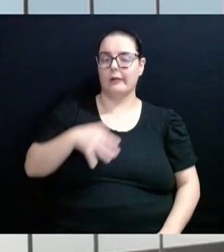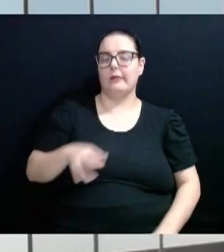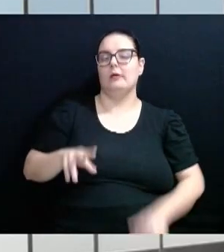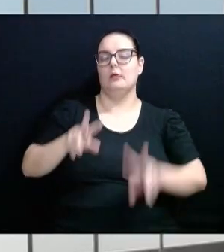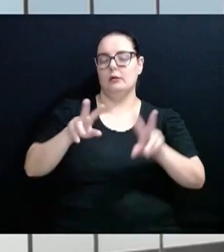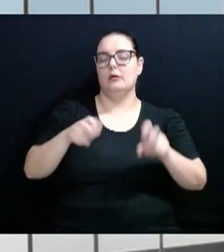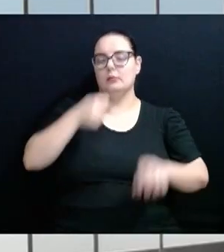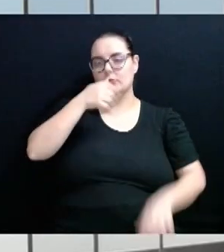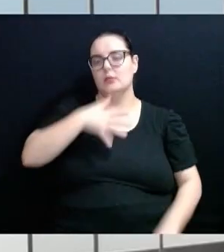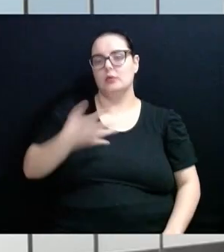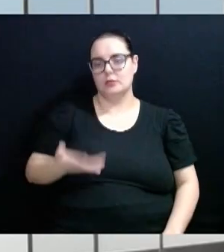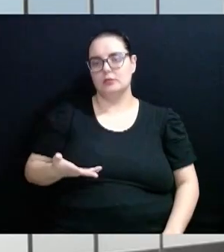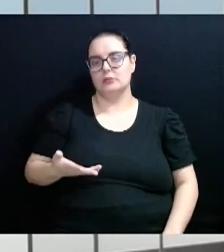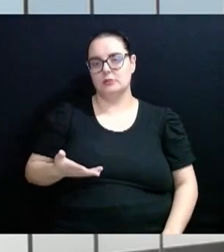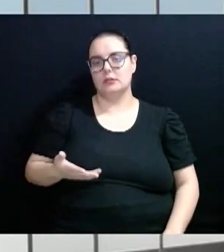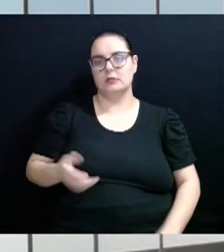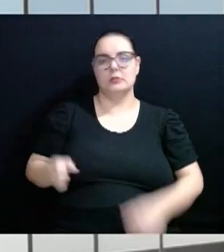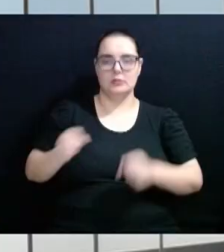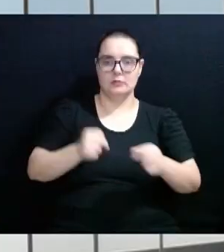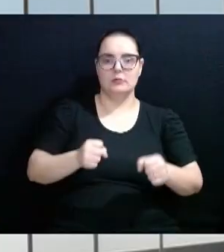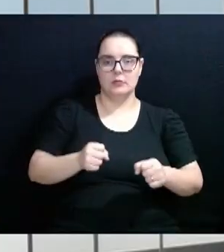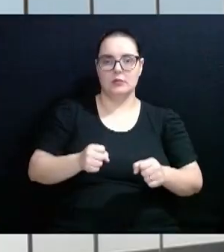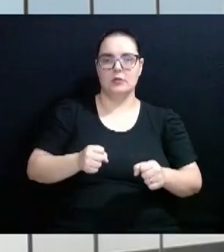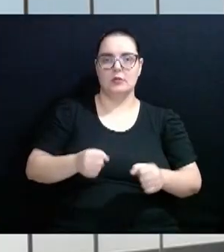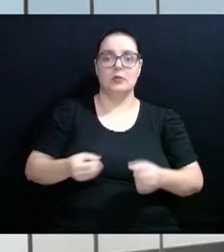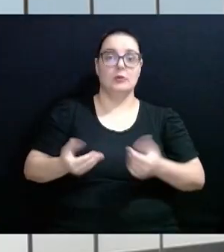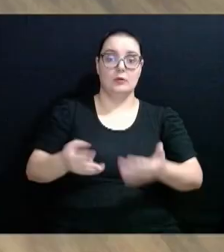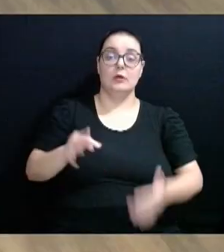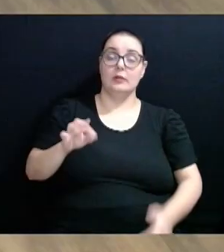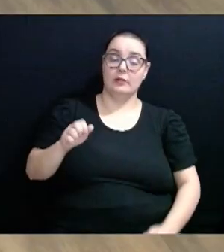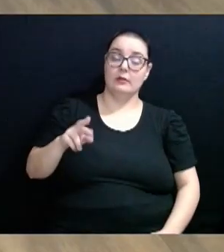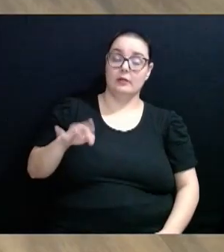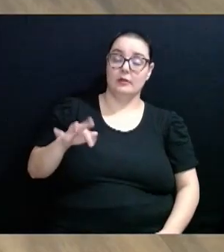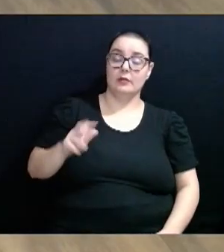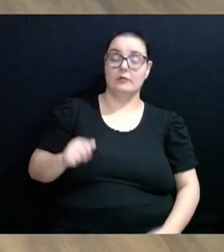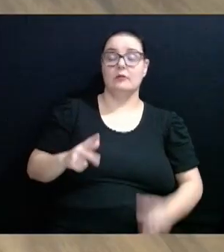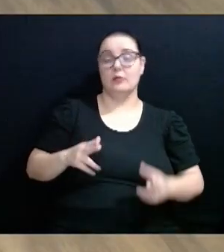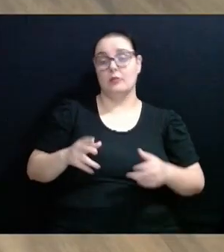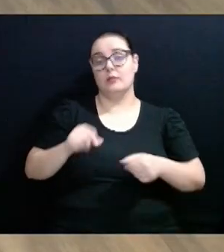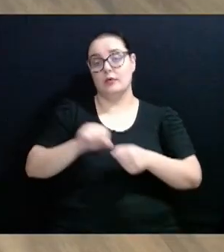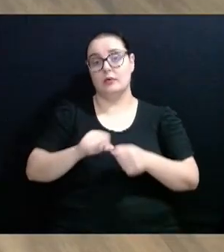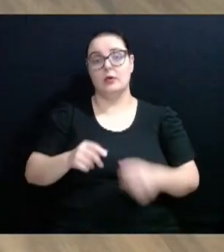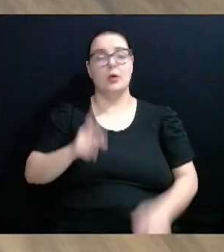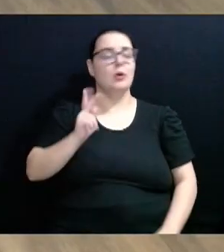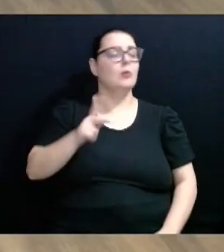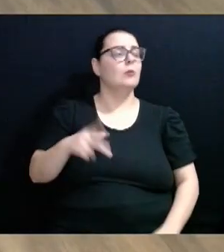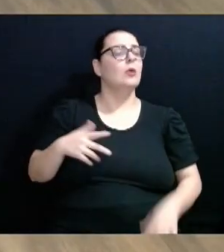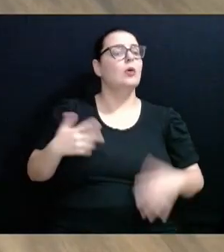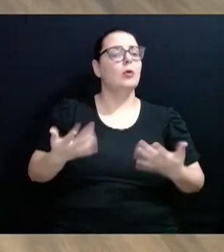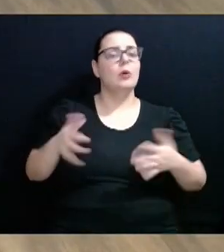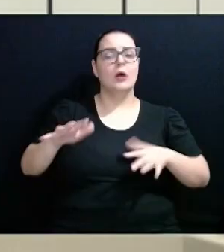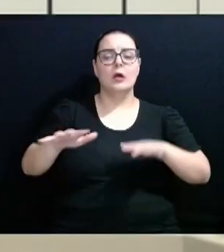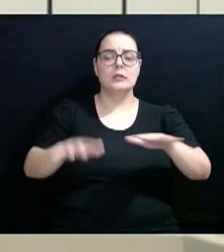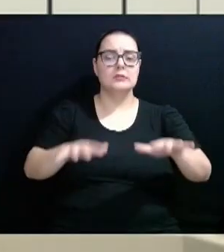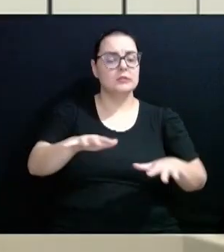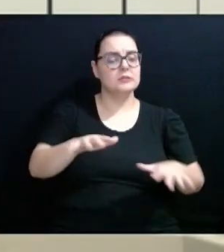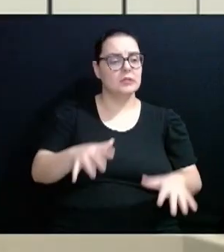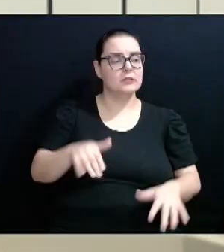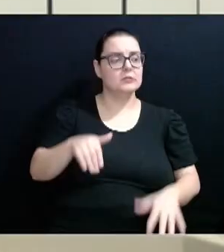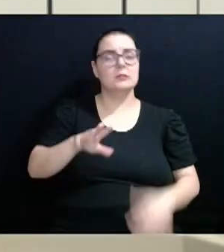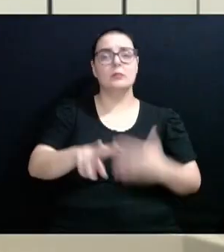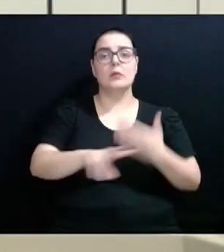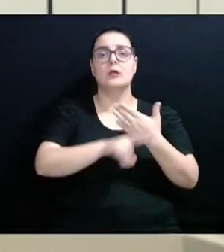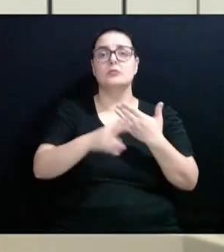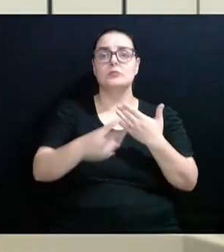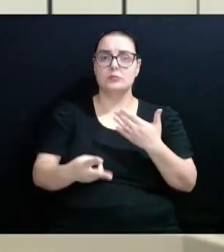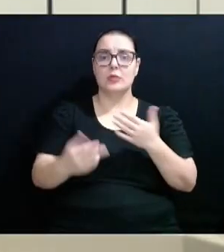tarifas como estão fazendo. Professor, quais são os setores que foram mais impactados até o